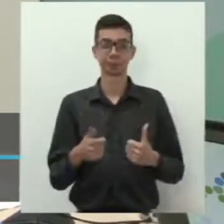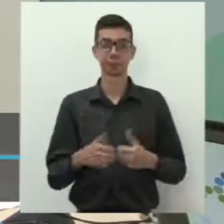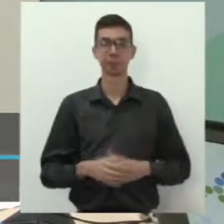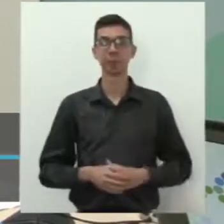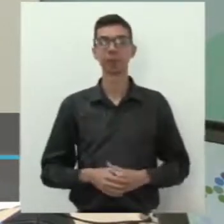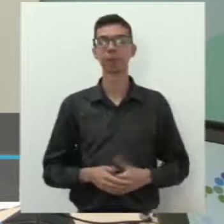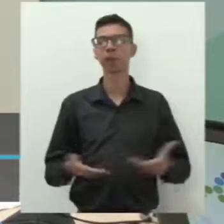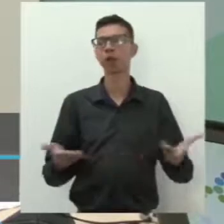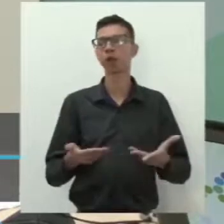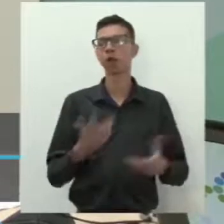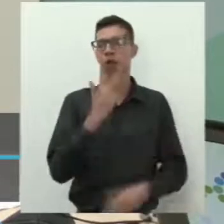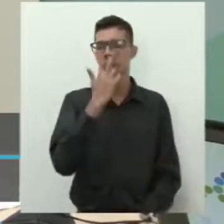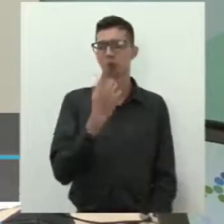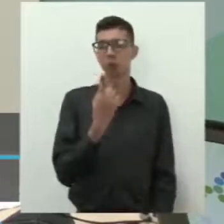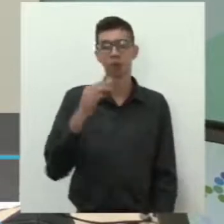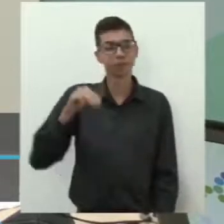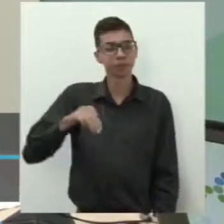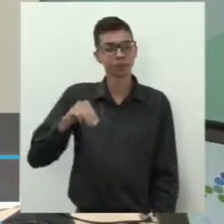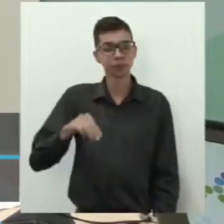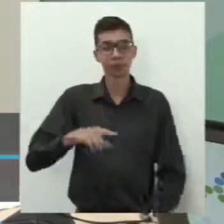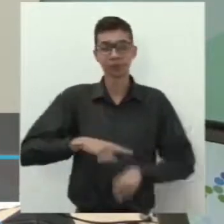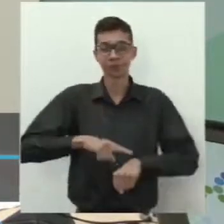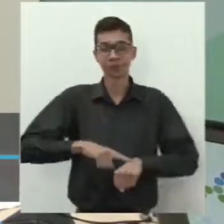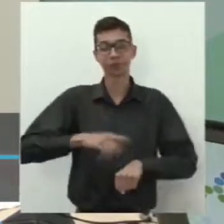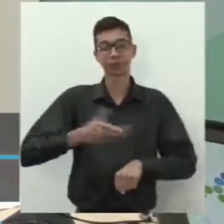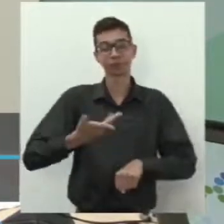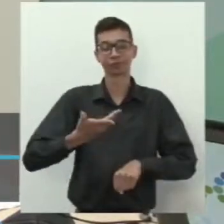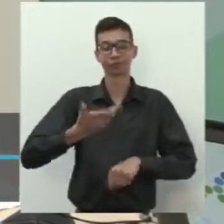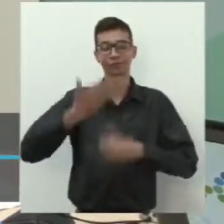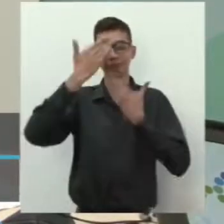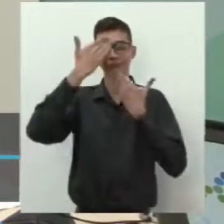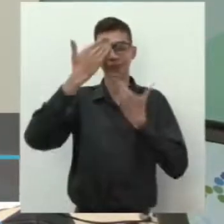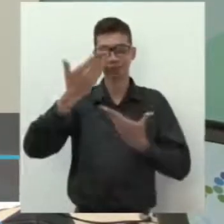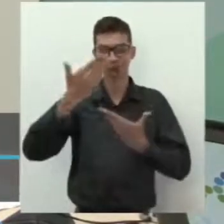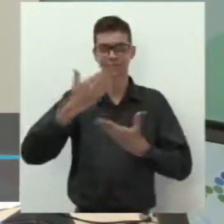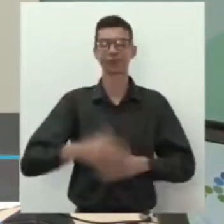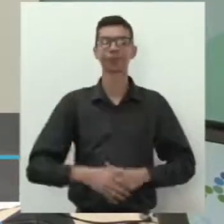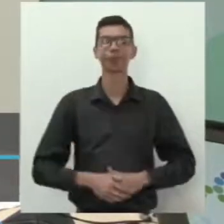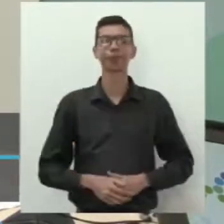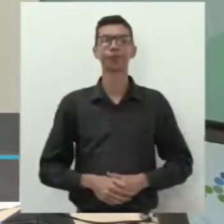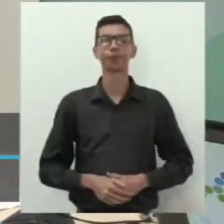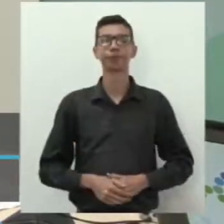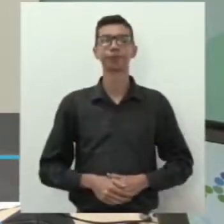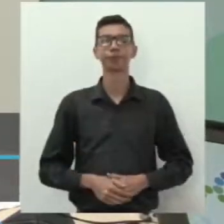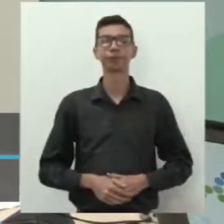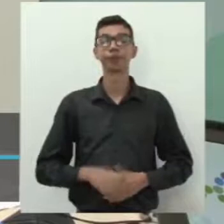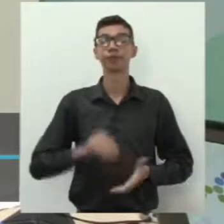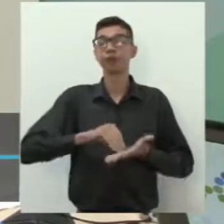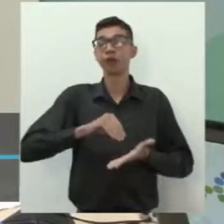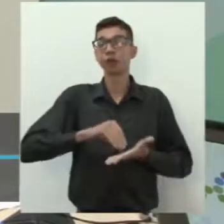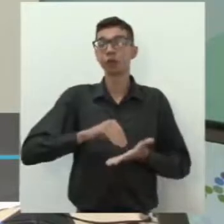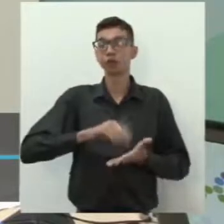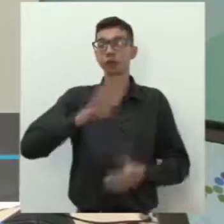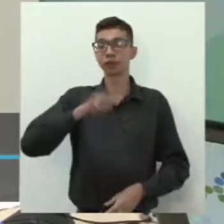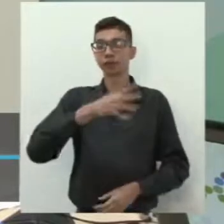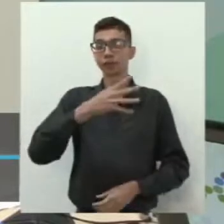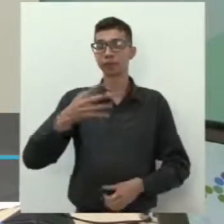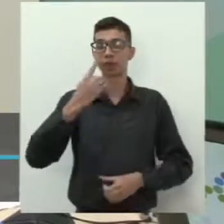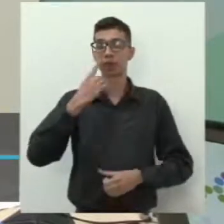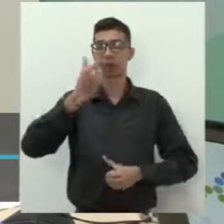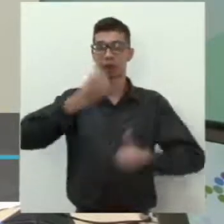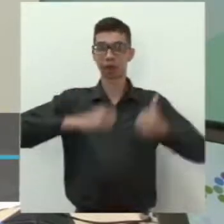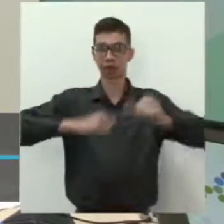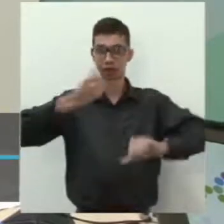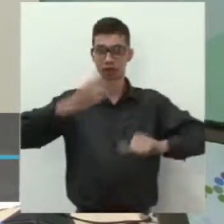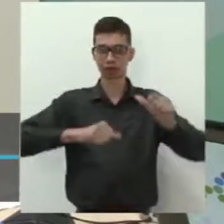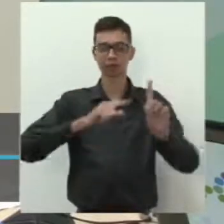tem 1 minuto só, você só vai ter o tempo de agradecer. Faltou a gente passar um pouquinho por tabela, análise e gráfico. A